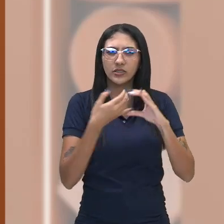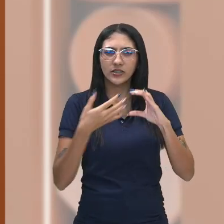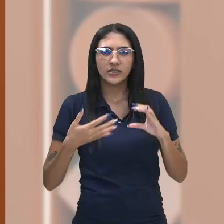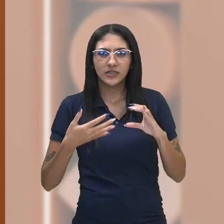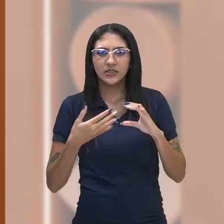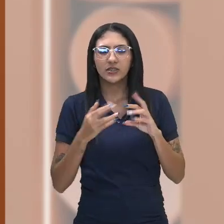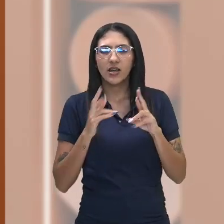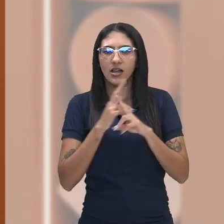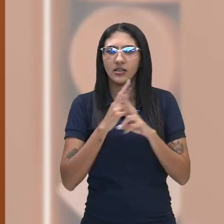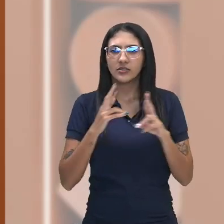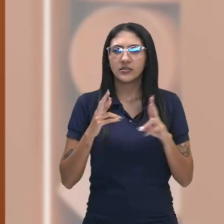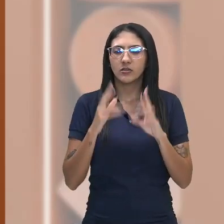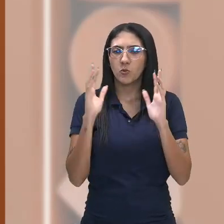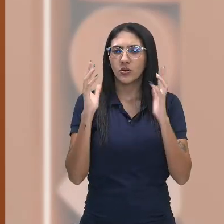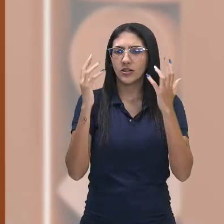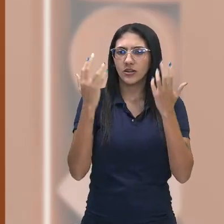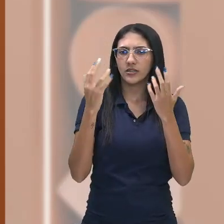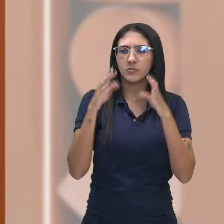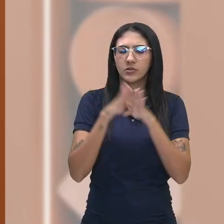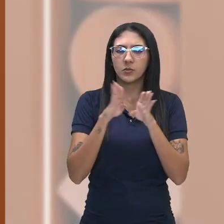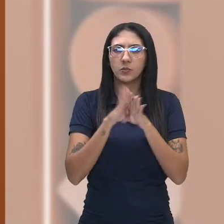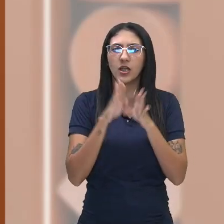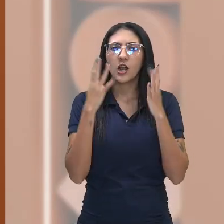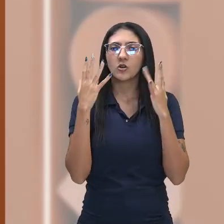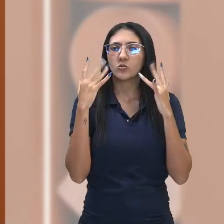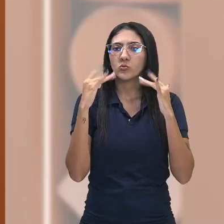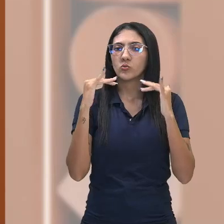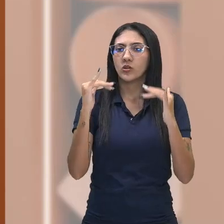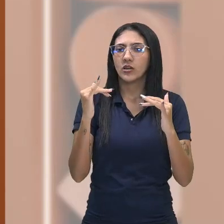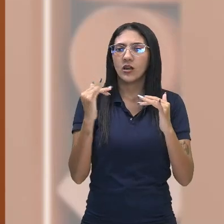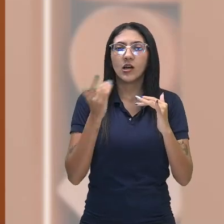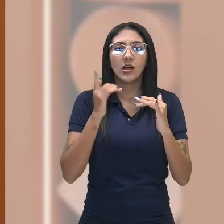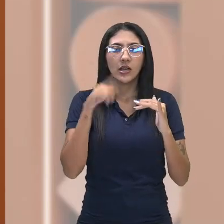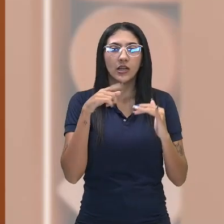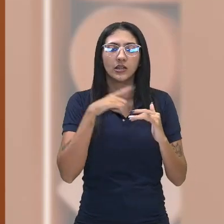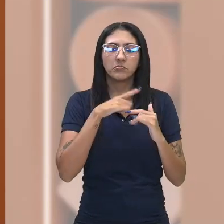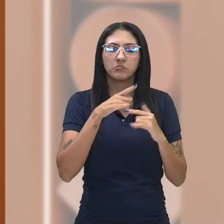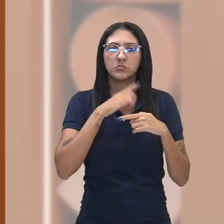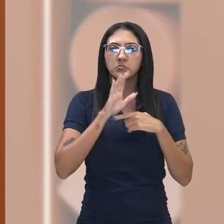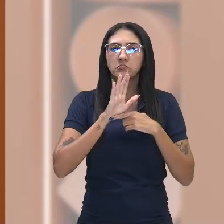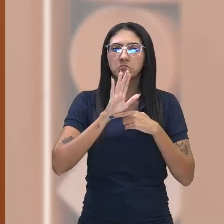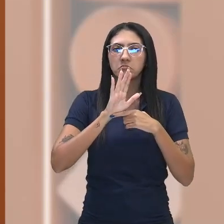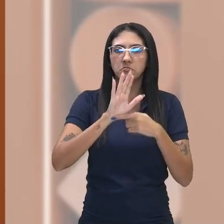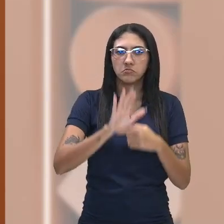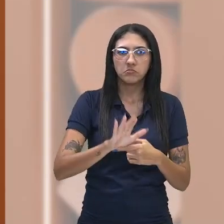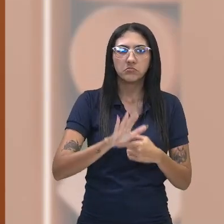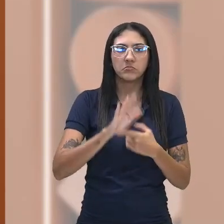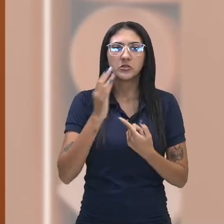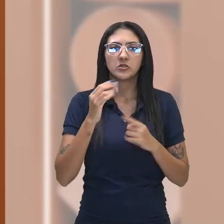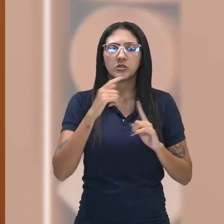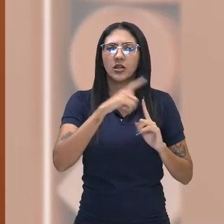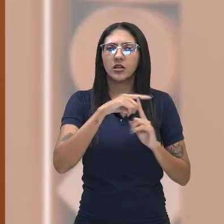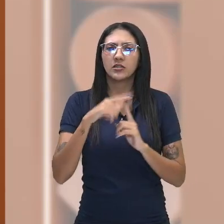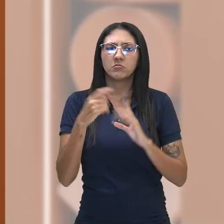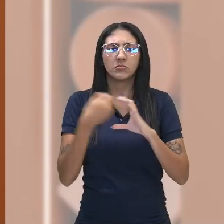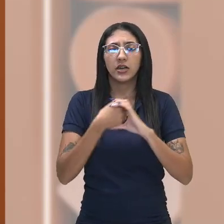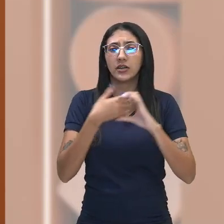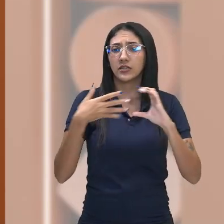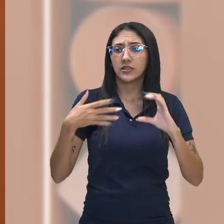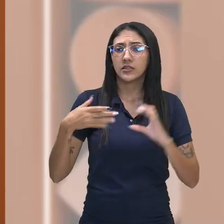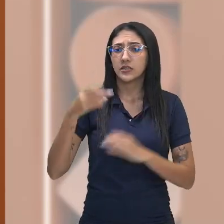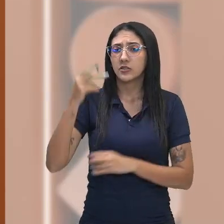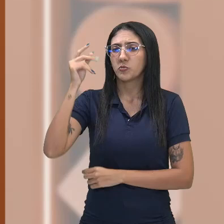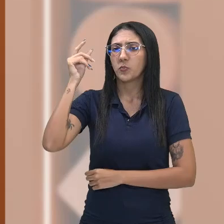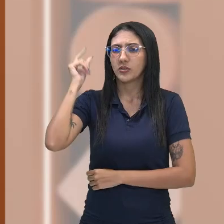e ao tempo, né, eles revelam inscrições e alguns vestígios do